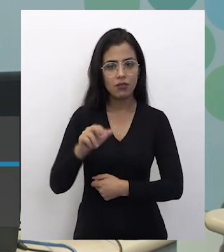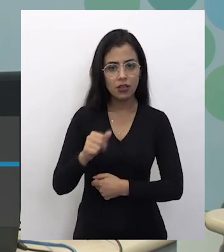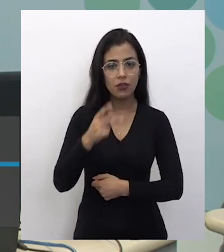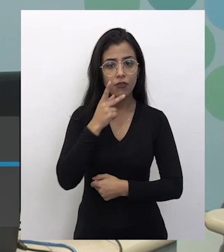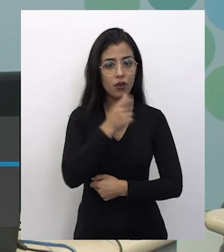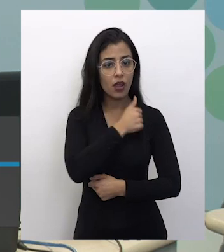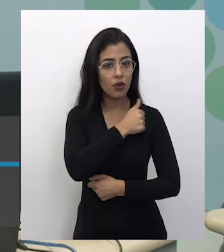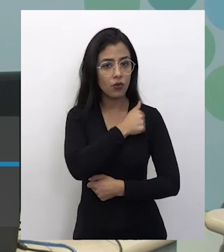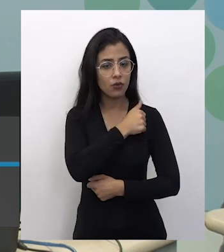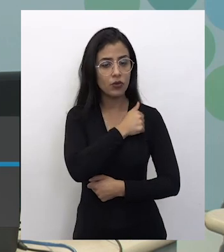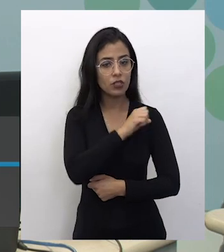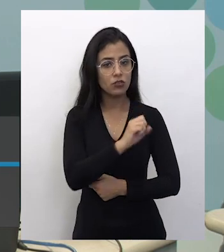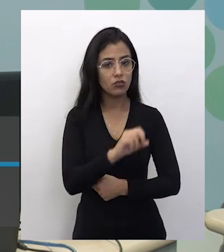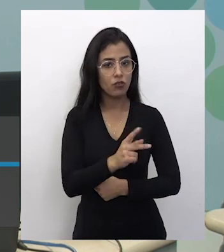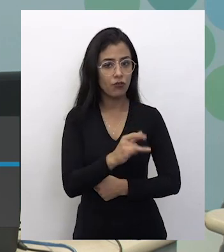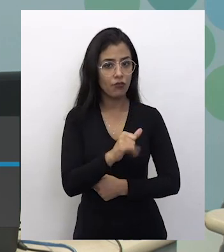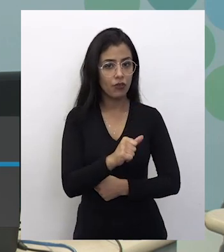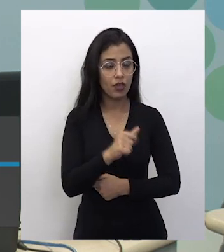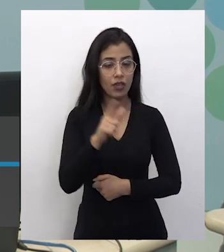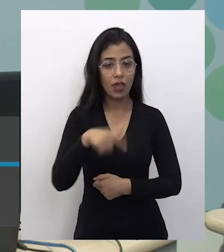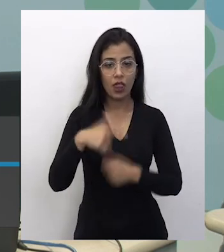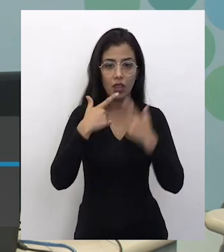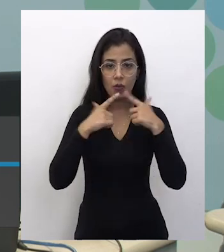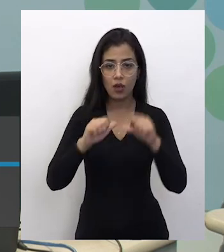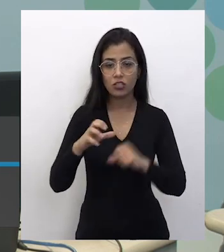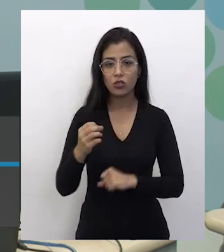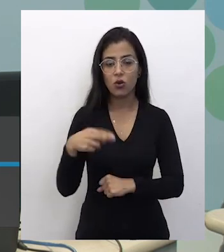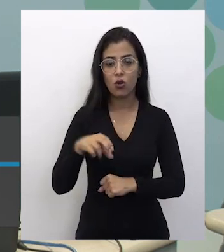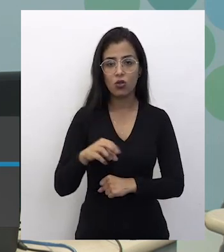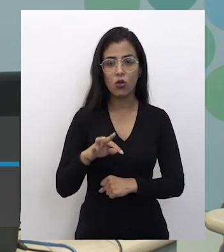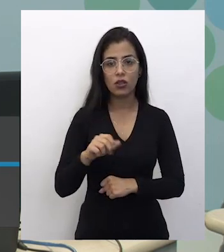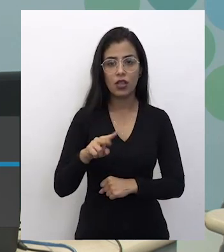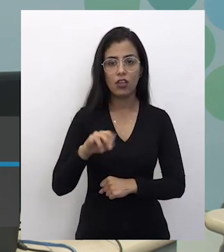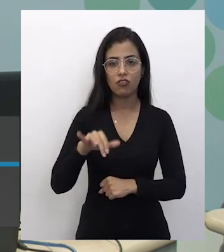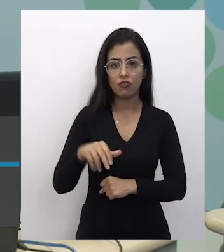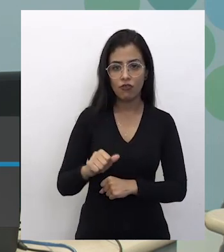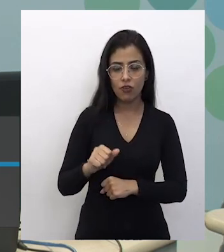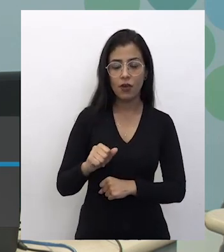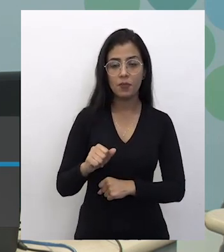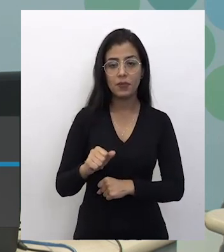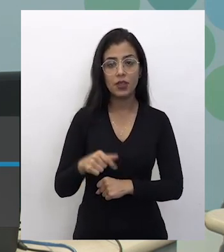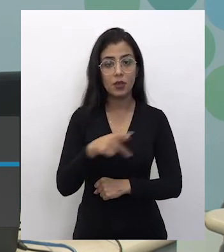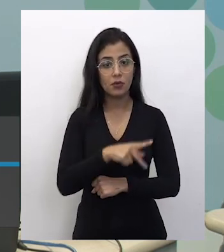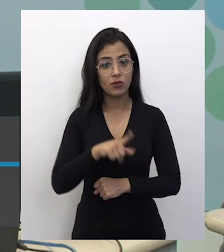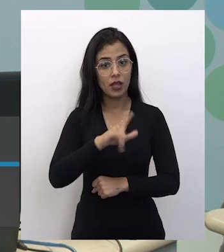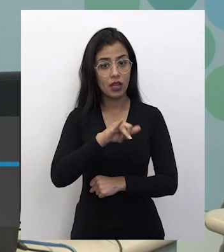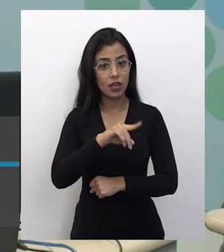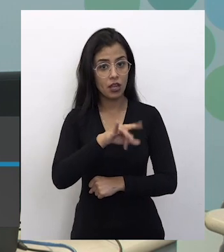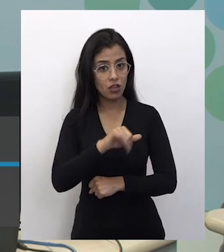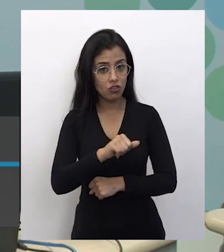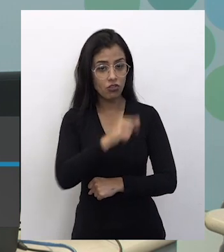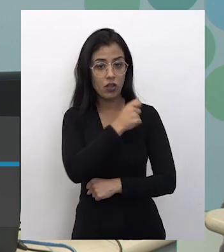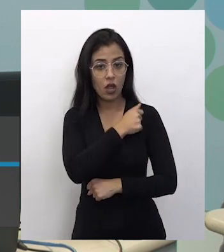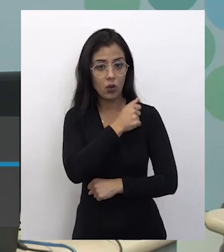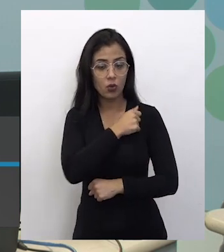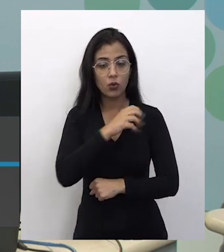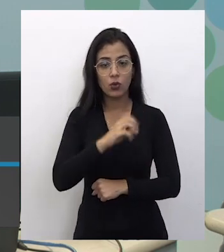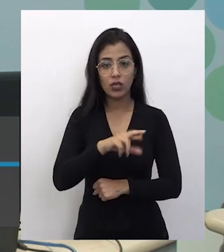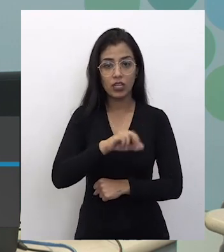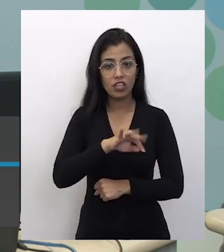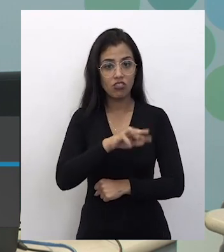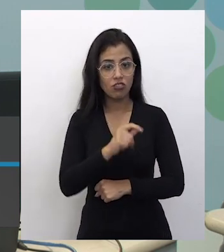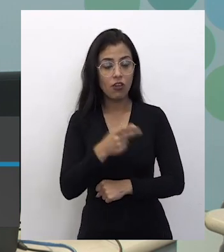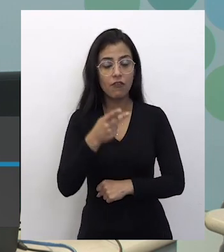Sofia, dizendo linguagem conotativa. E a Pro Lídia mandando resposta do aluno Christian, dizendo linguagem